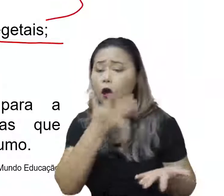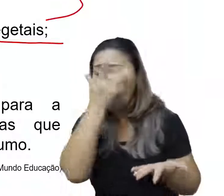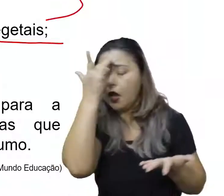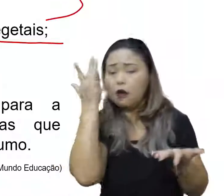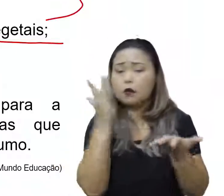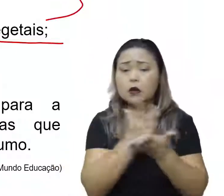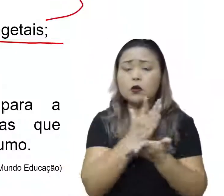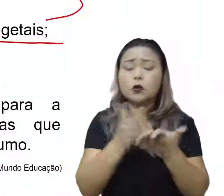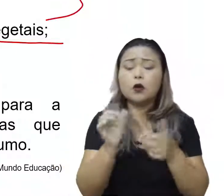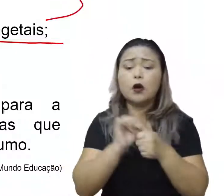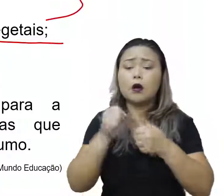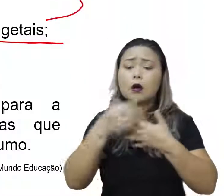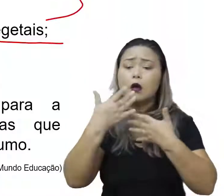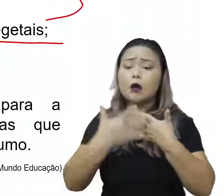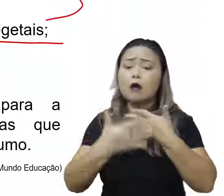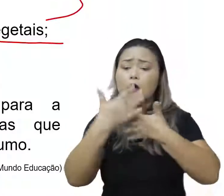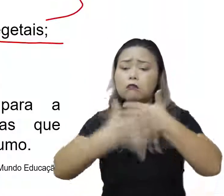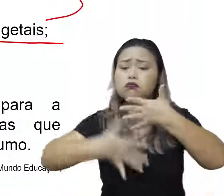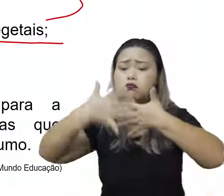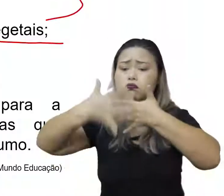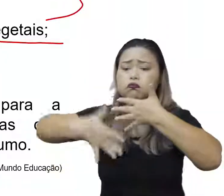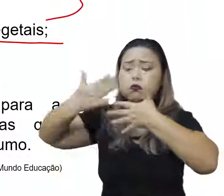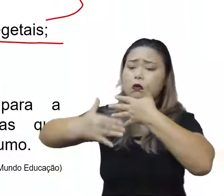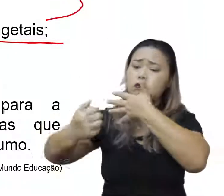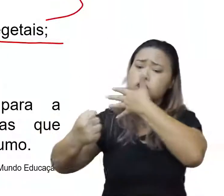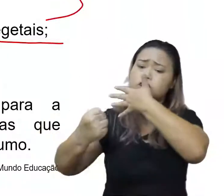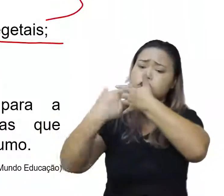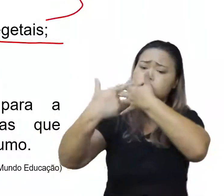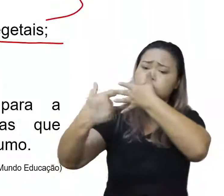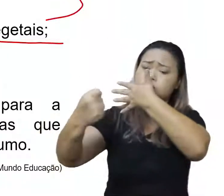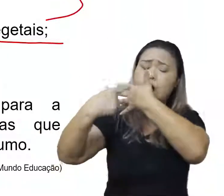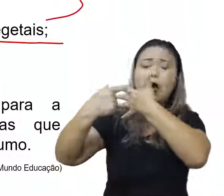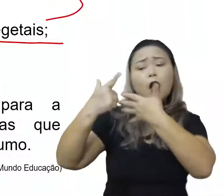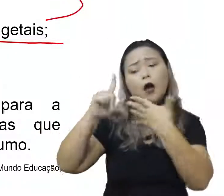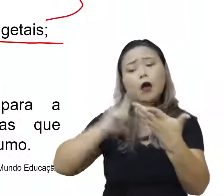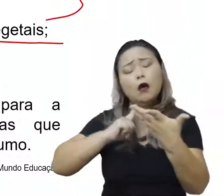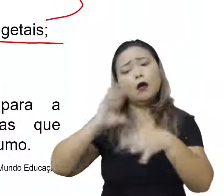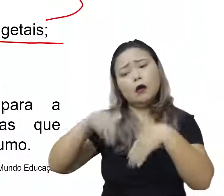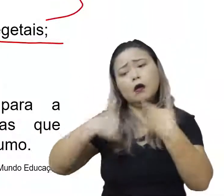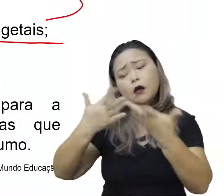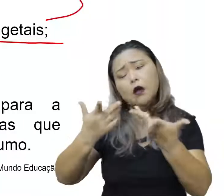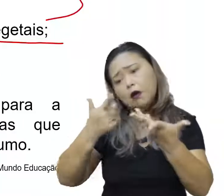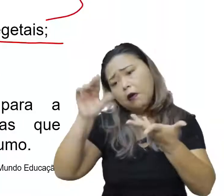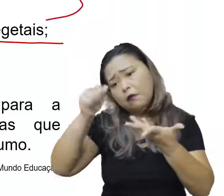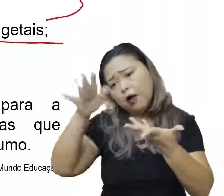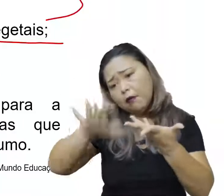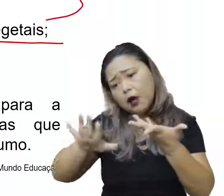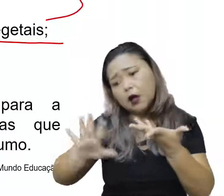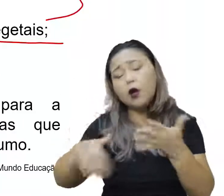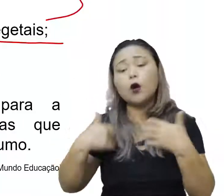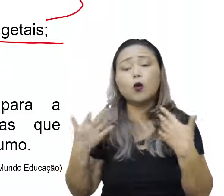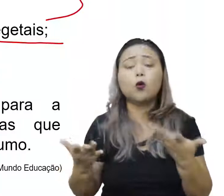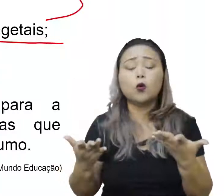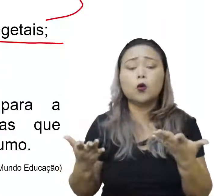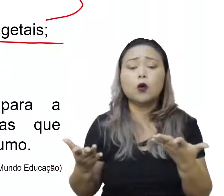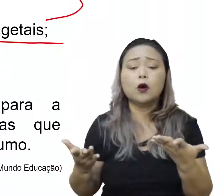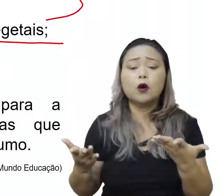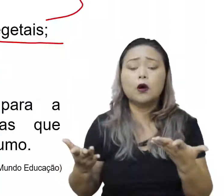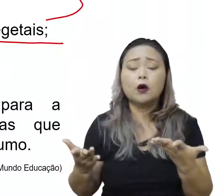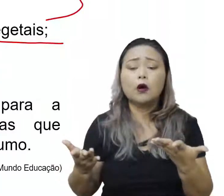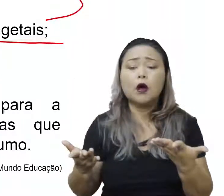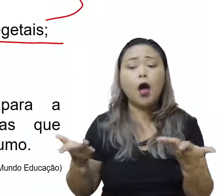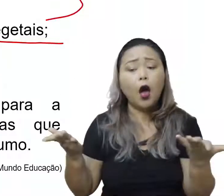uma fonte votaica de energia solar na sua casa. Com o tempo, isso aí pode até ficar mais barato, mas realmente é